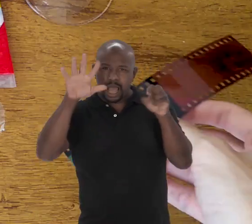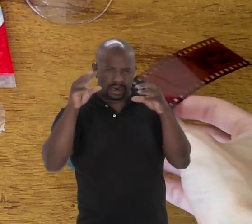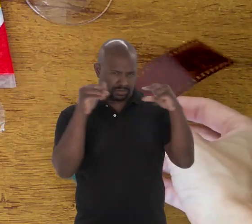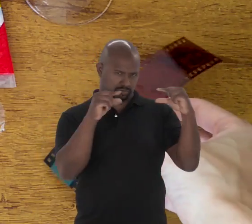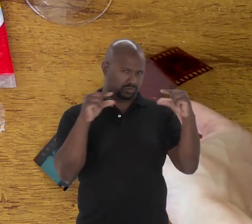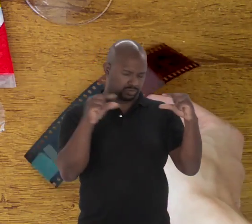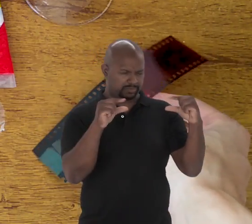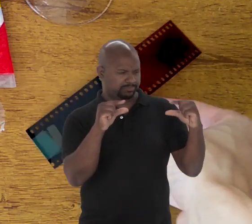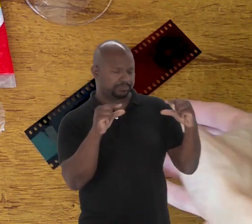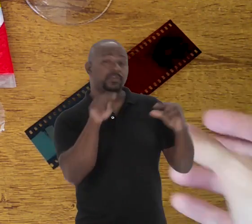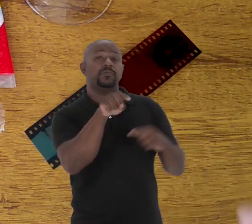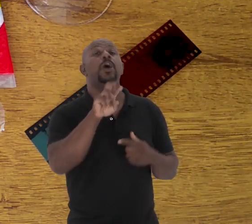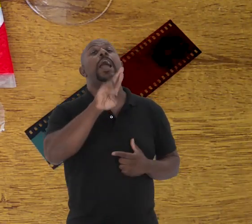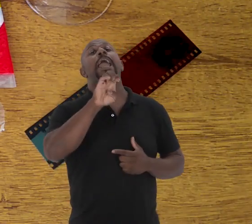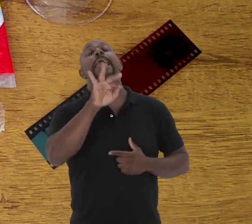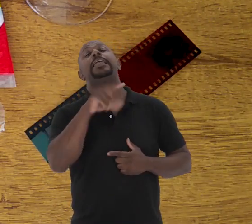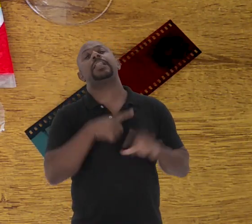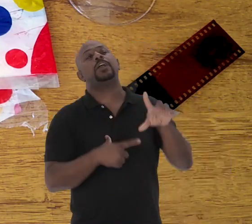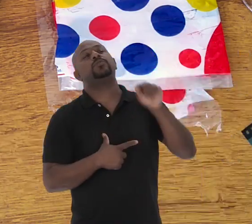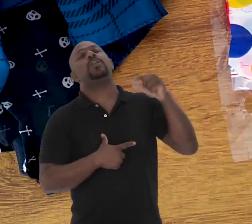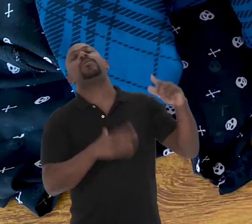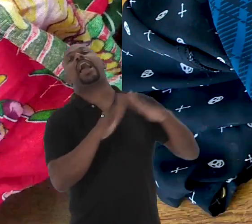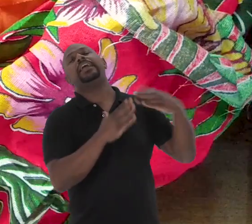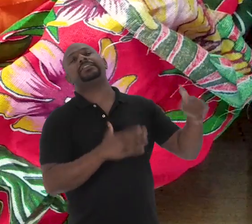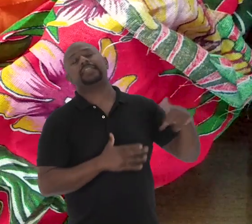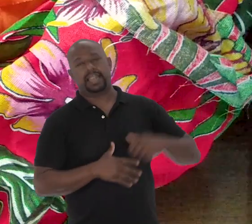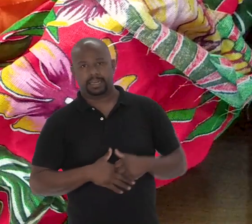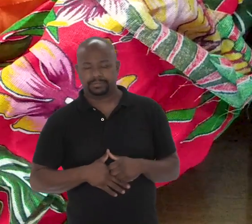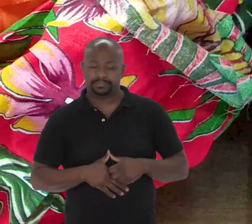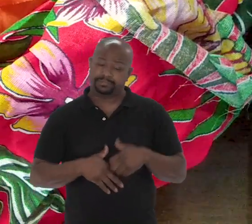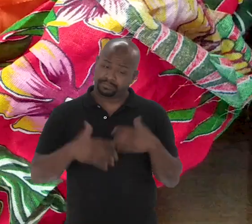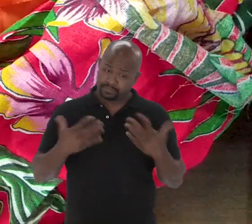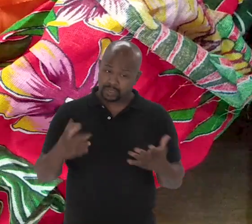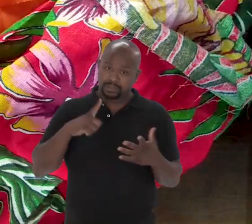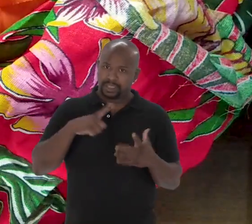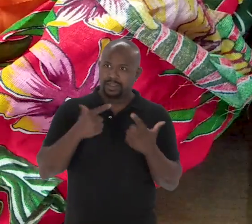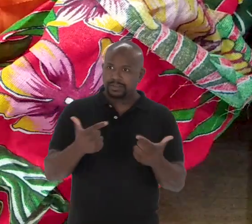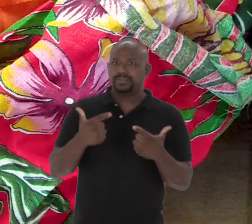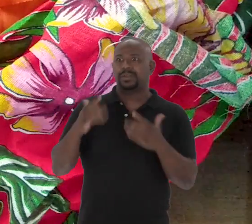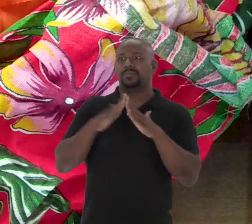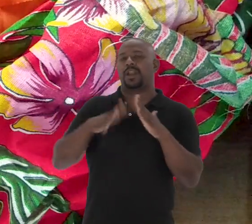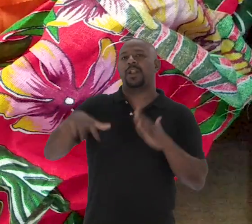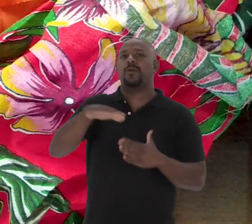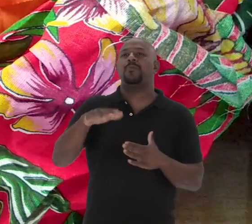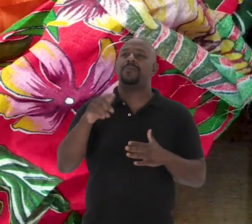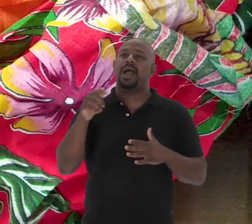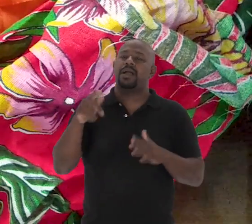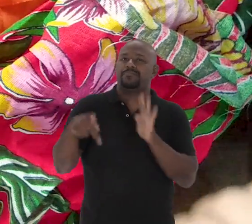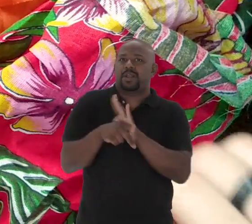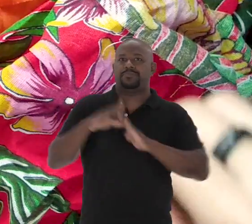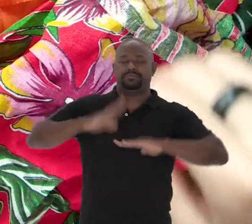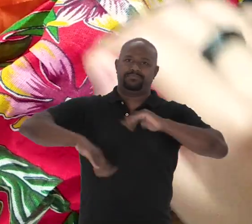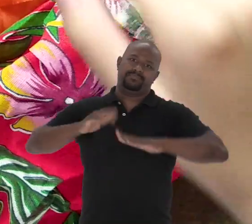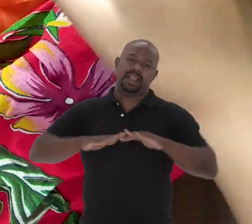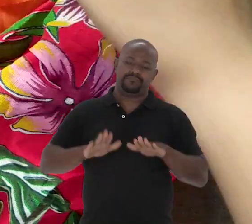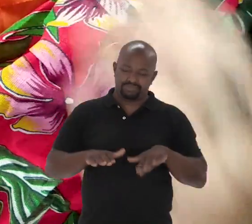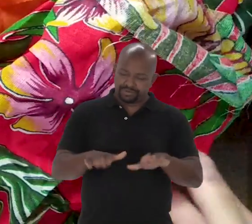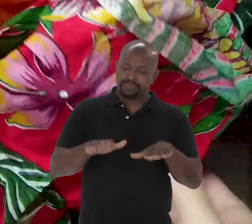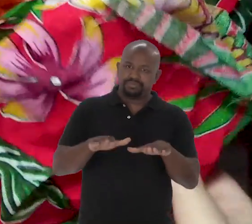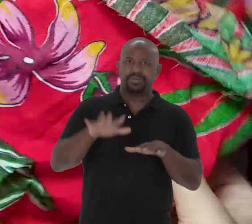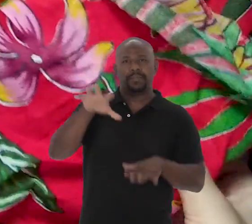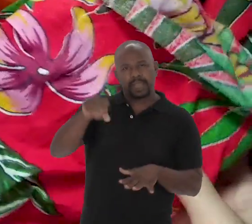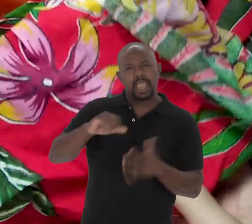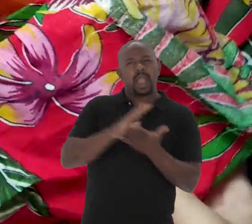mais clara. Vamos ver o que a Rita separou. Objetos na numa mesa. Bom, eu tenho a vantagem de morar com uma artesã de costura, então eu consegui